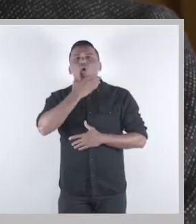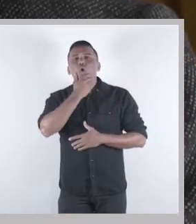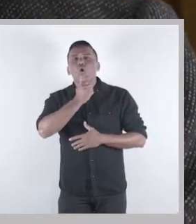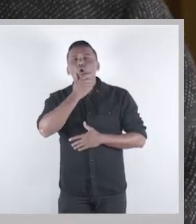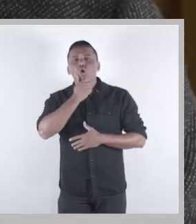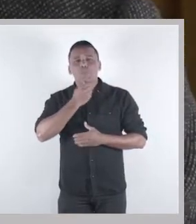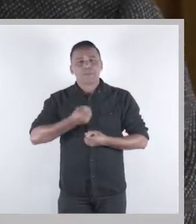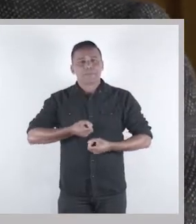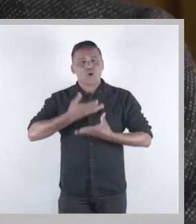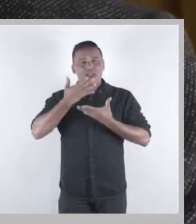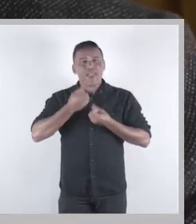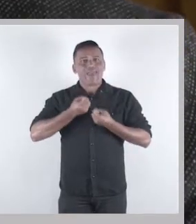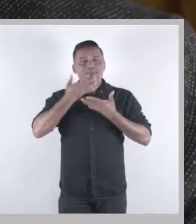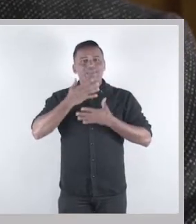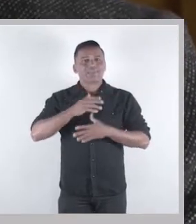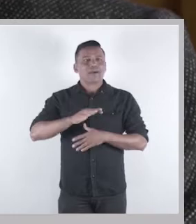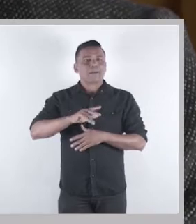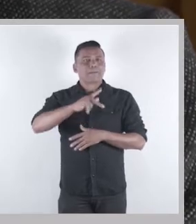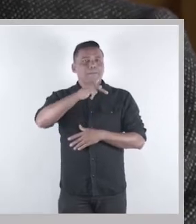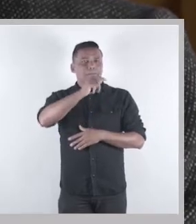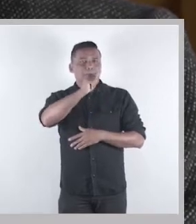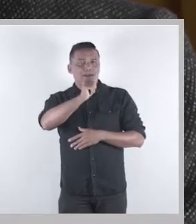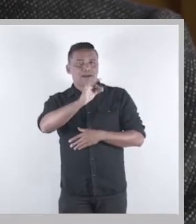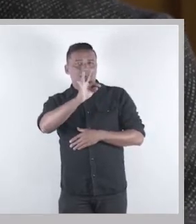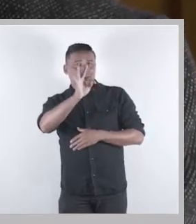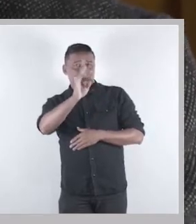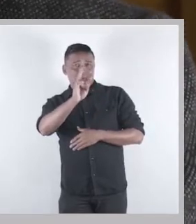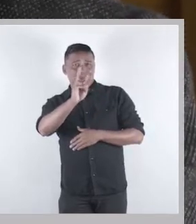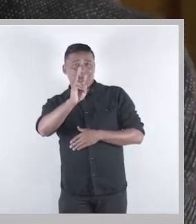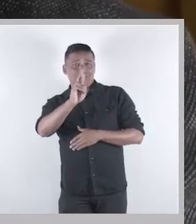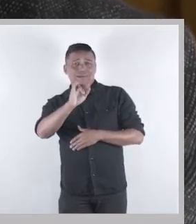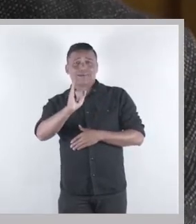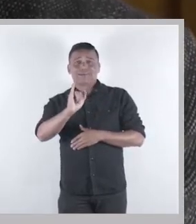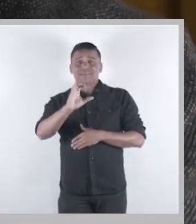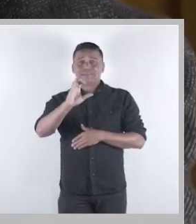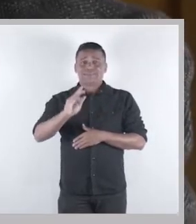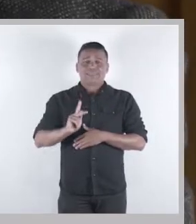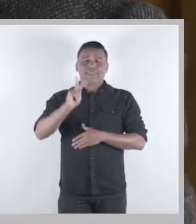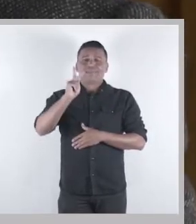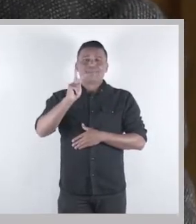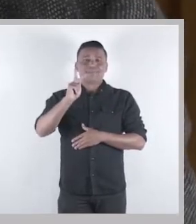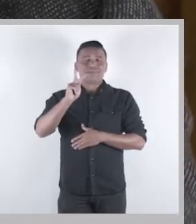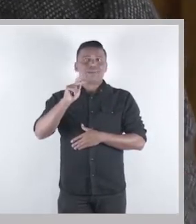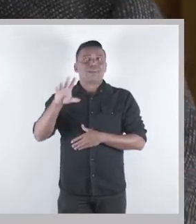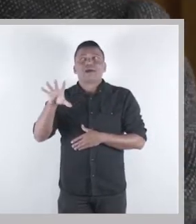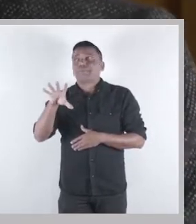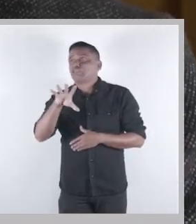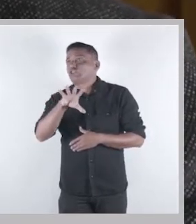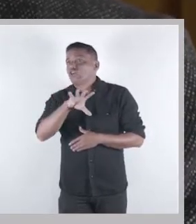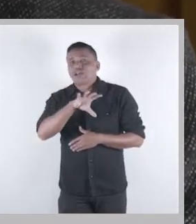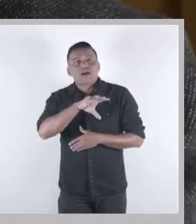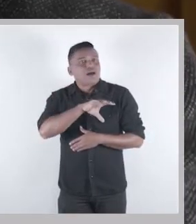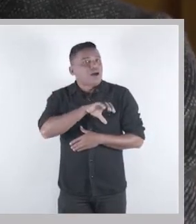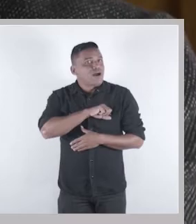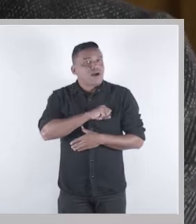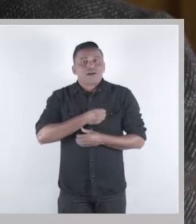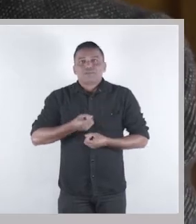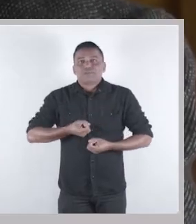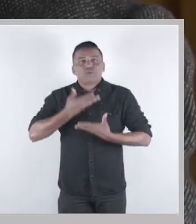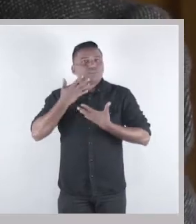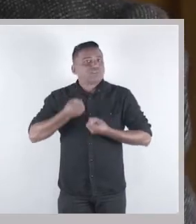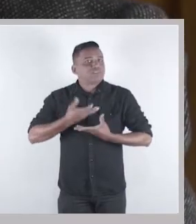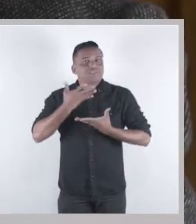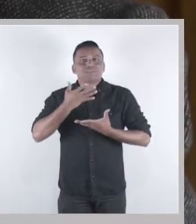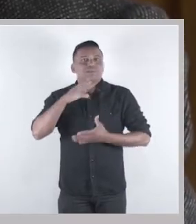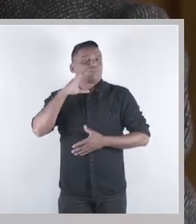mas que ele ele é apaixonado com a poesia portuguesa ele conhece muita poesia brasileira contemporânea também já